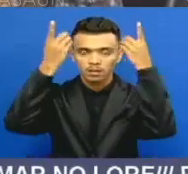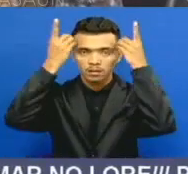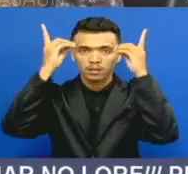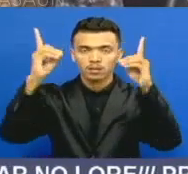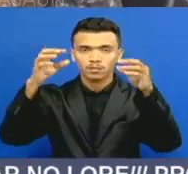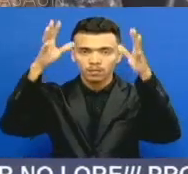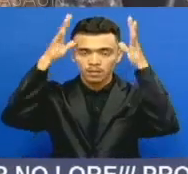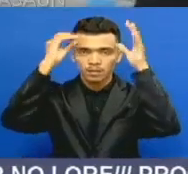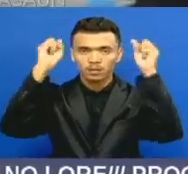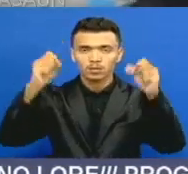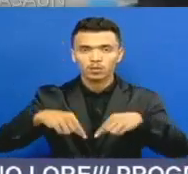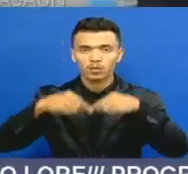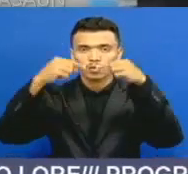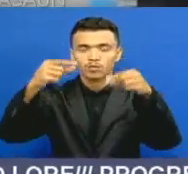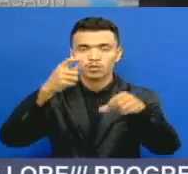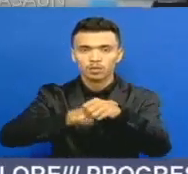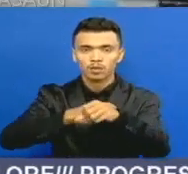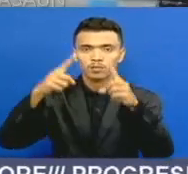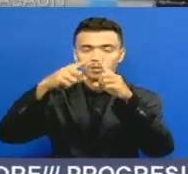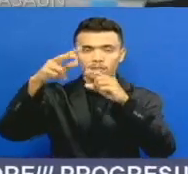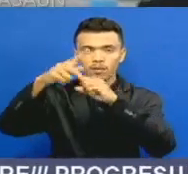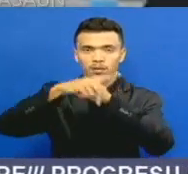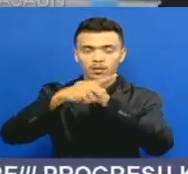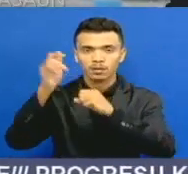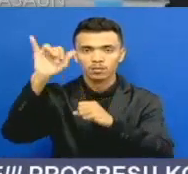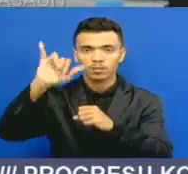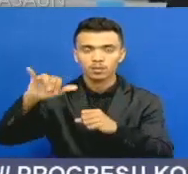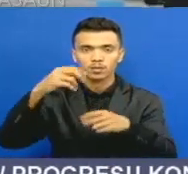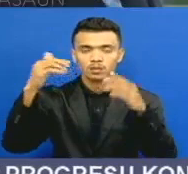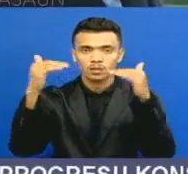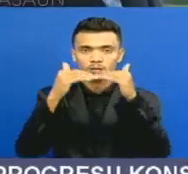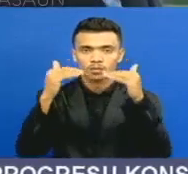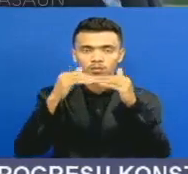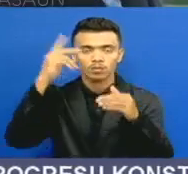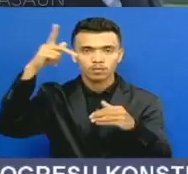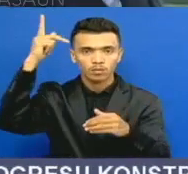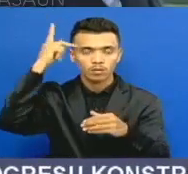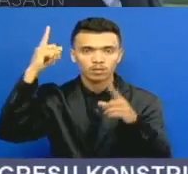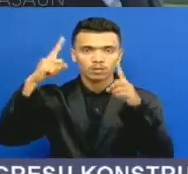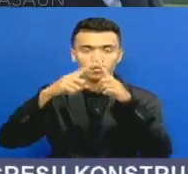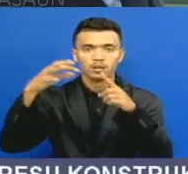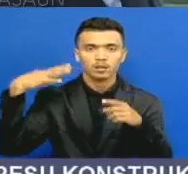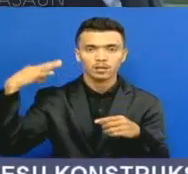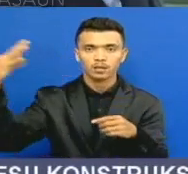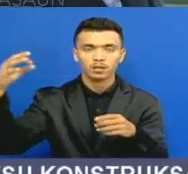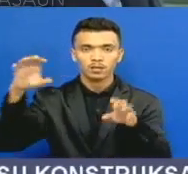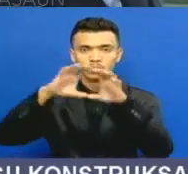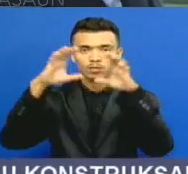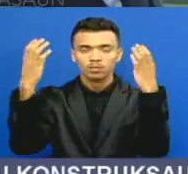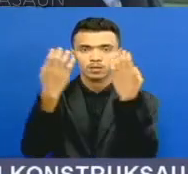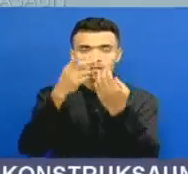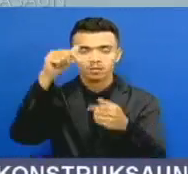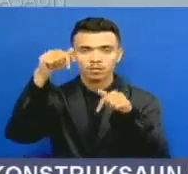presidente hoje entrega tempo para bancada Sira atuhalo concertação política ba candidato comissário ne.